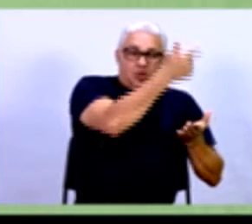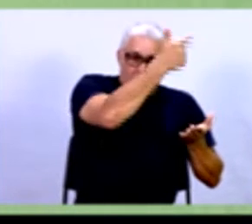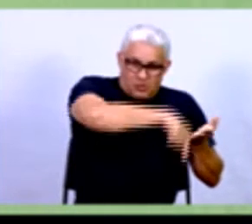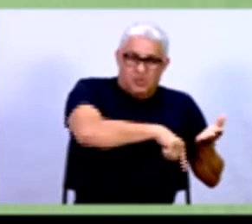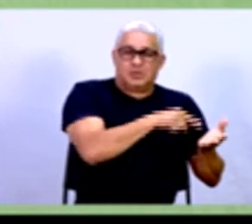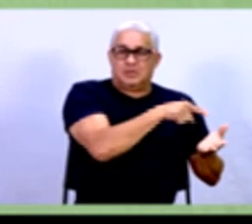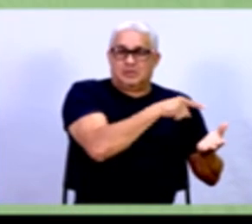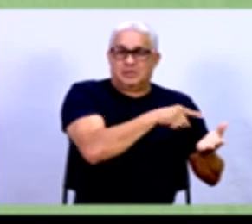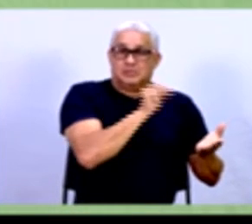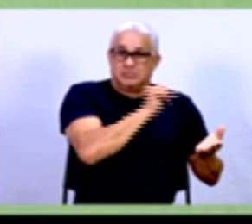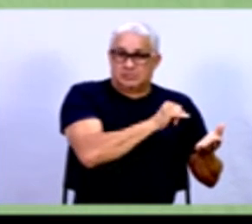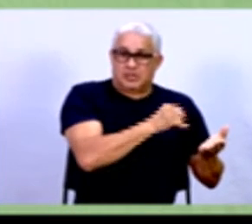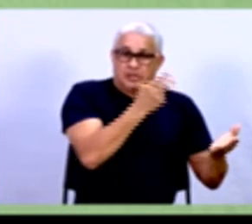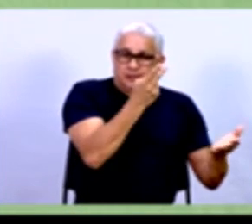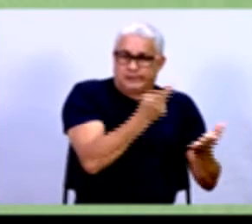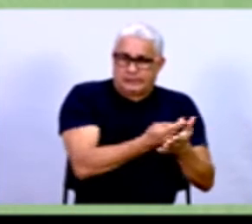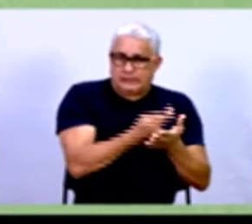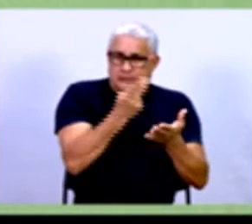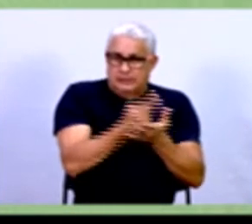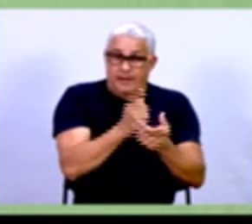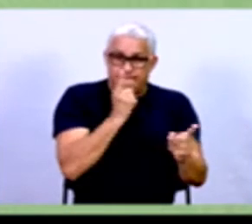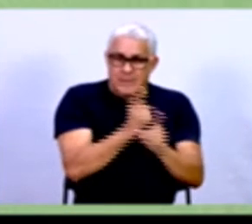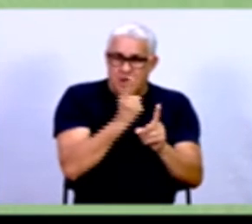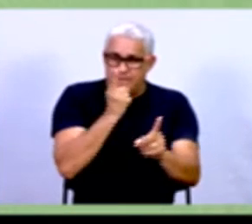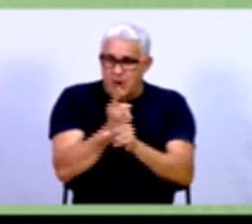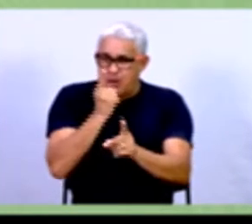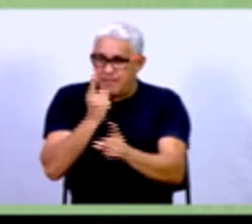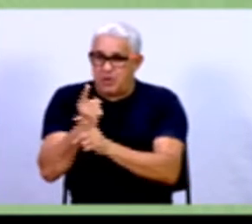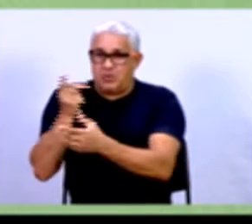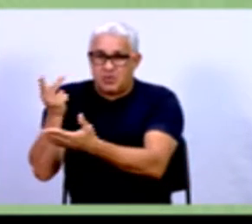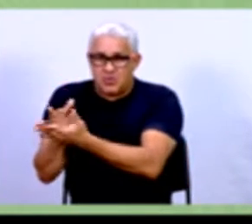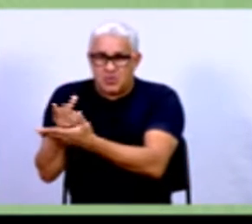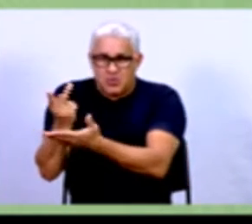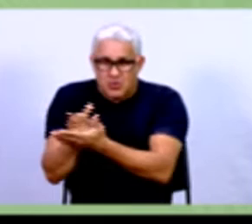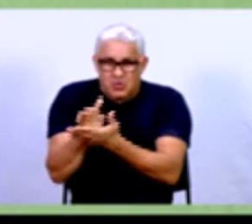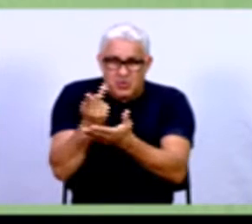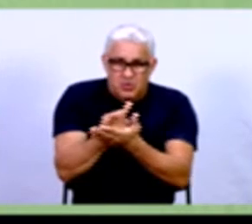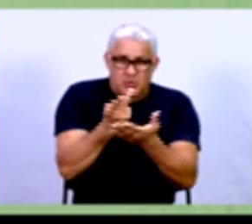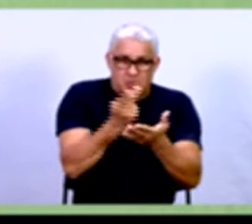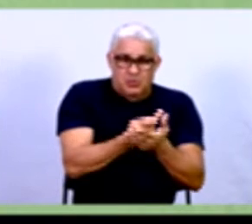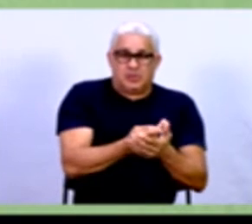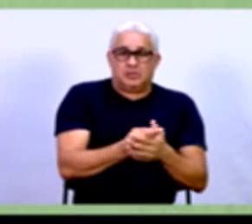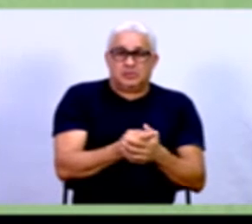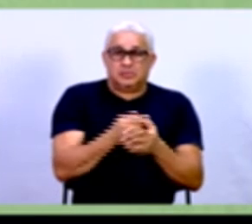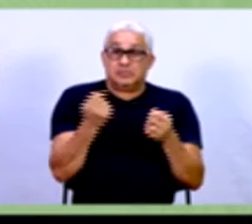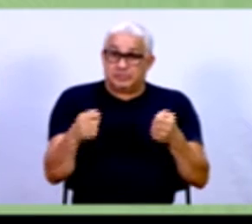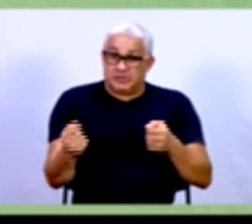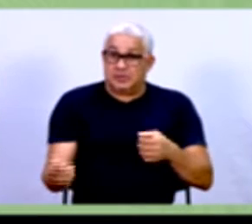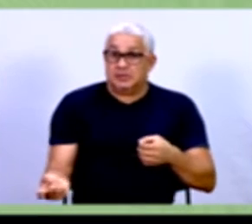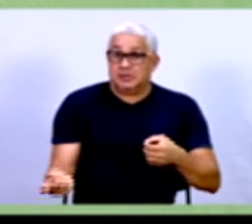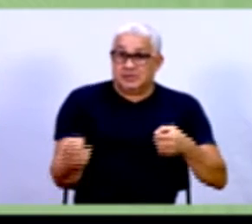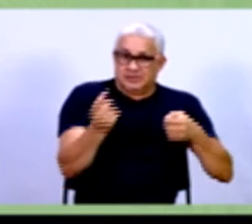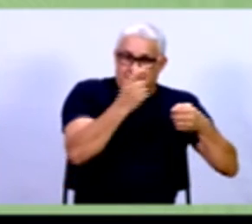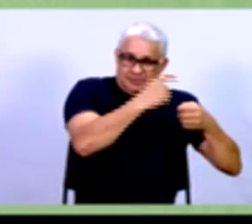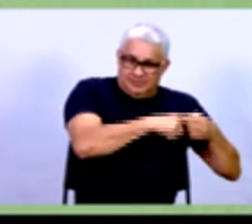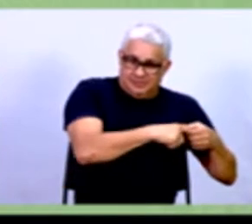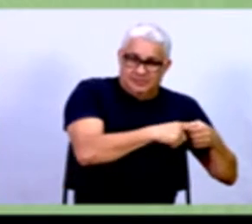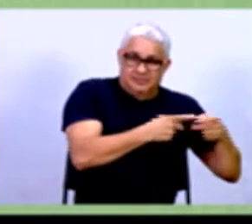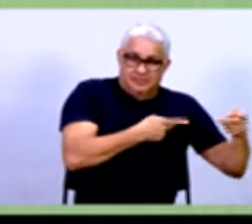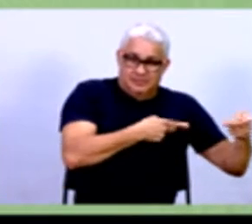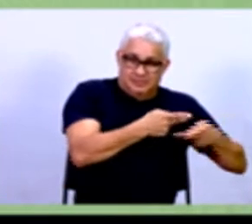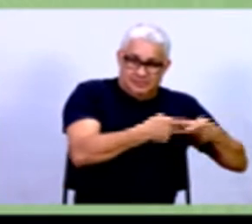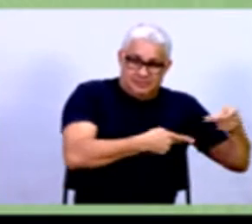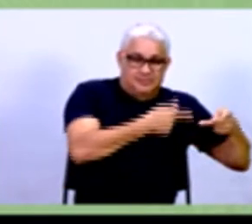nós encontramos muitos erros aqui na crítica na crítica de dados, nós vamos ter que fazer um